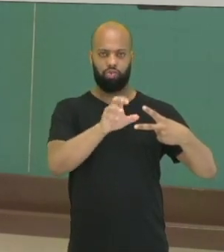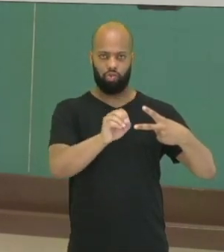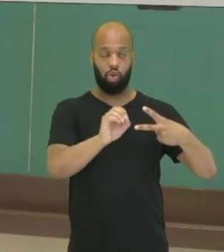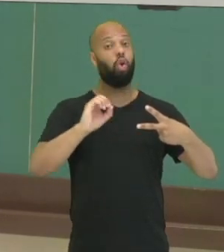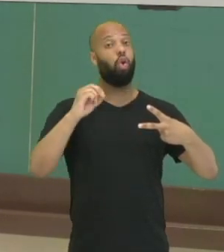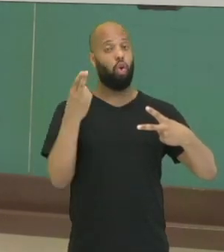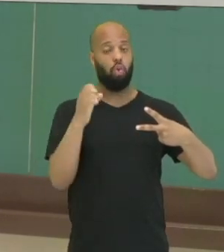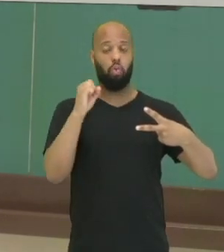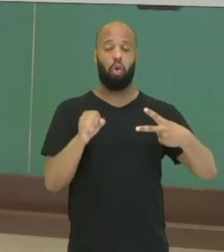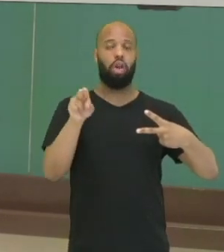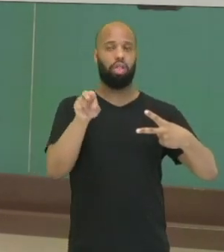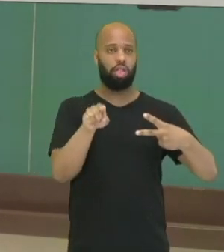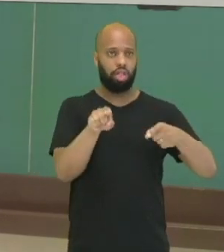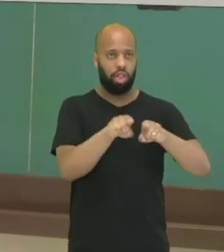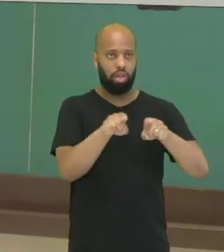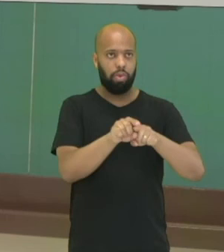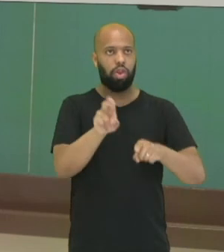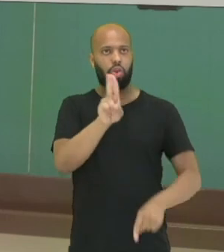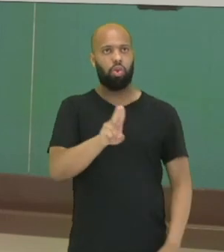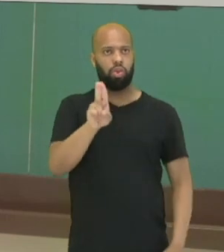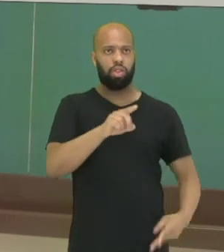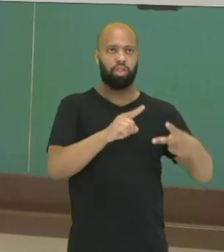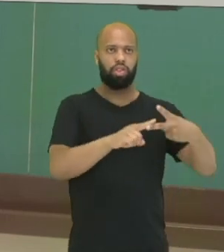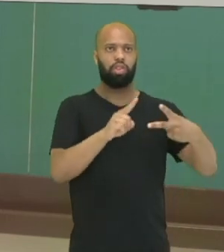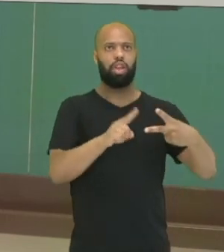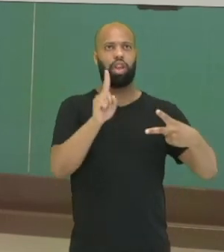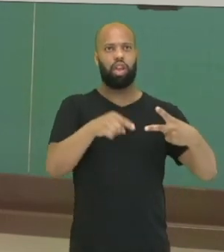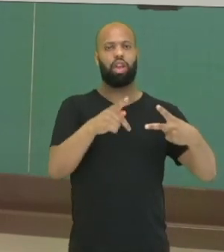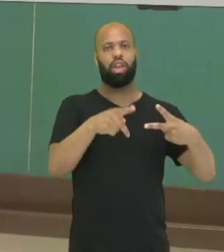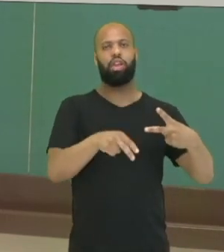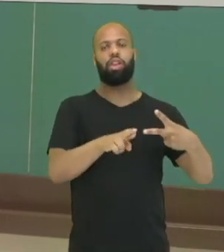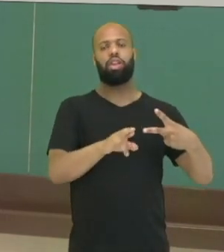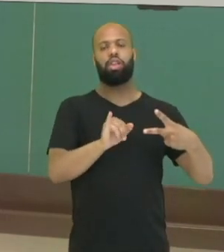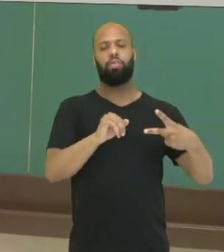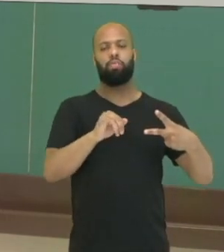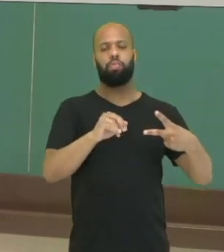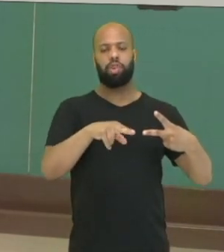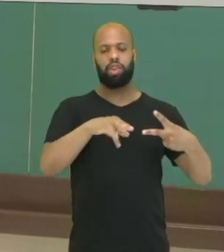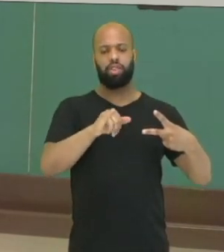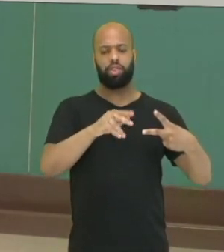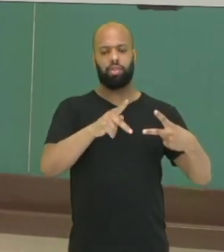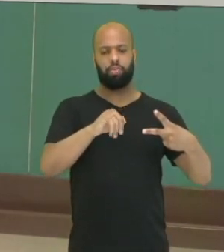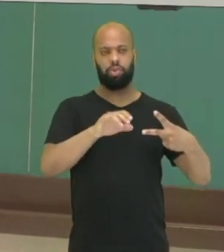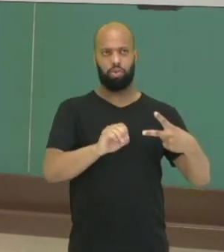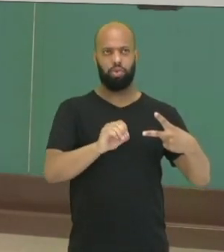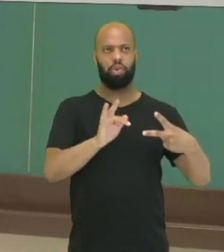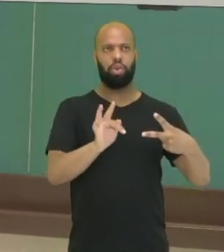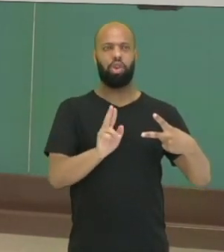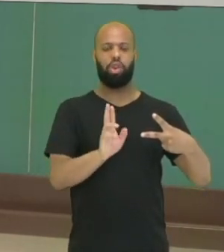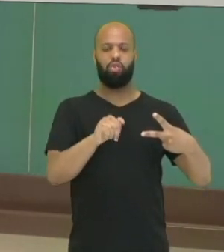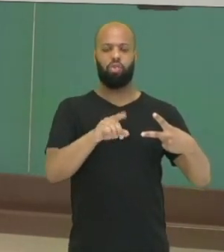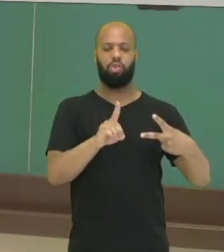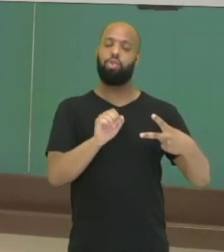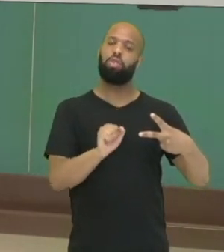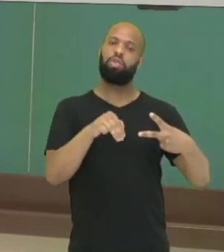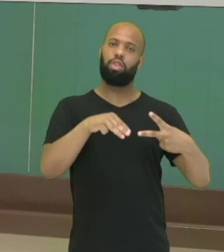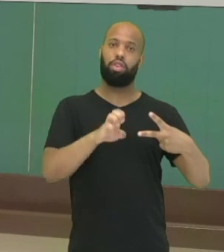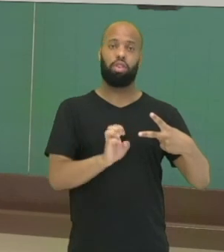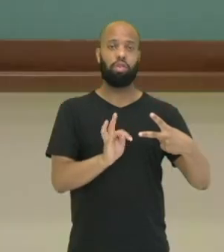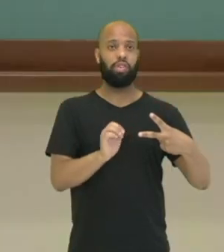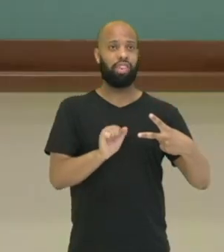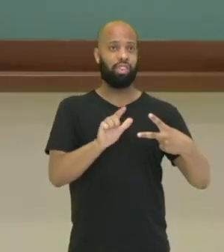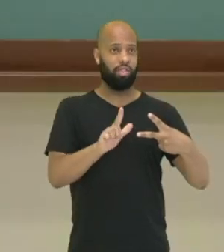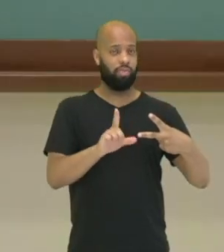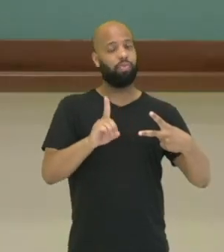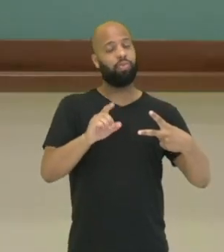princípio fundamental de contagem, eu só aprendi princípio multiplicativo. É a mesma coisa, tá, pessoal? Segunda maneira, ou eu tenho